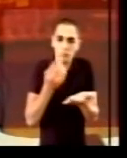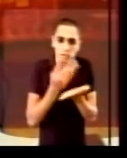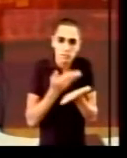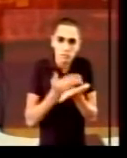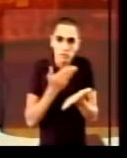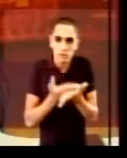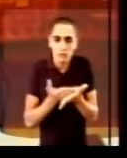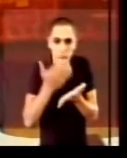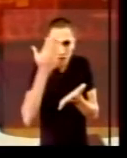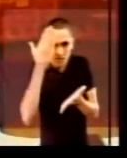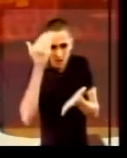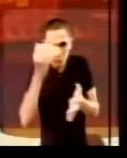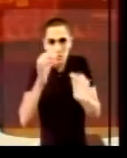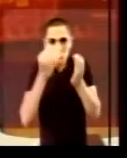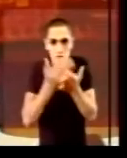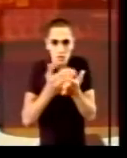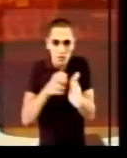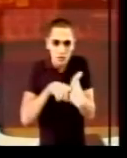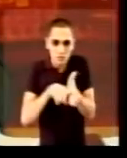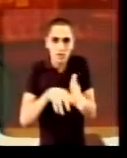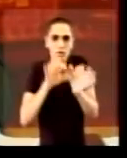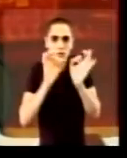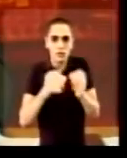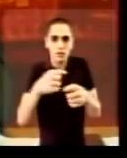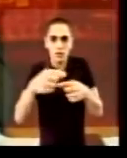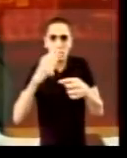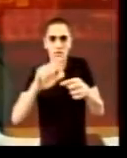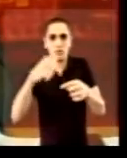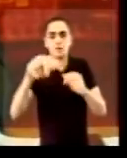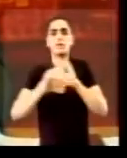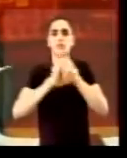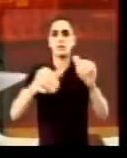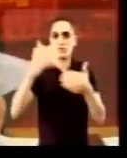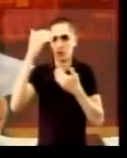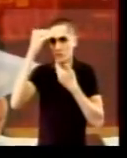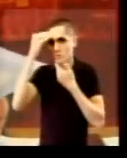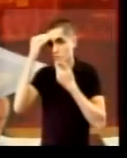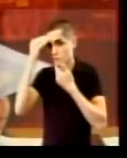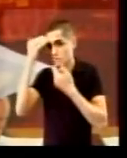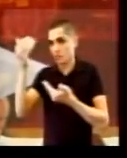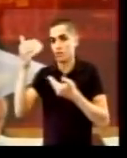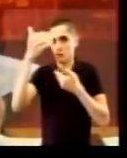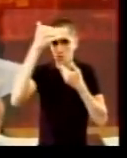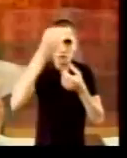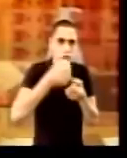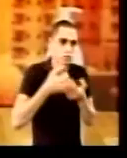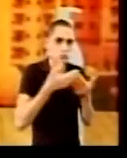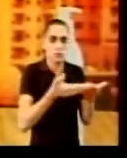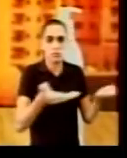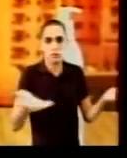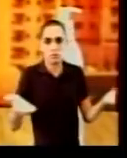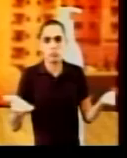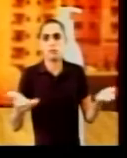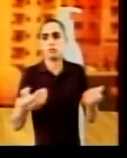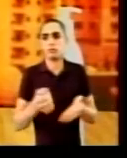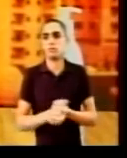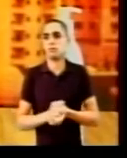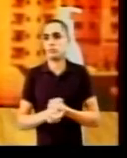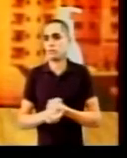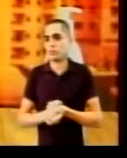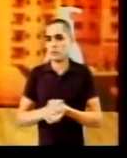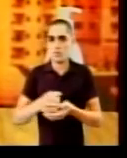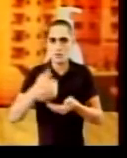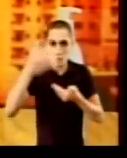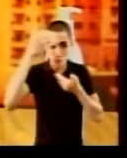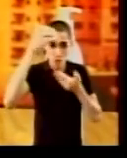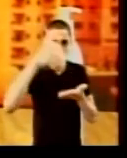para vocês na semana que vem. Muito obrigado a todos. Obrigado, secretário, por essa